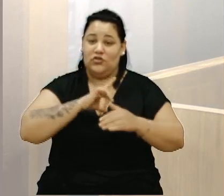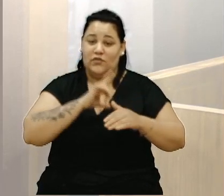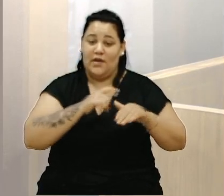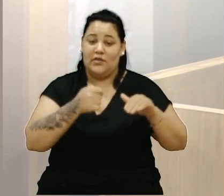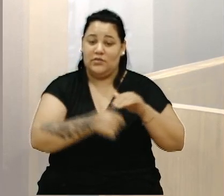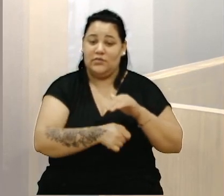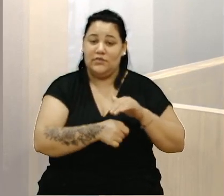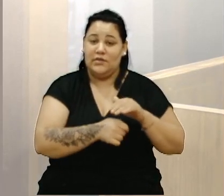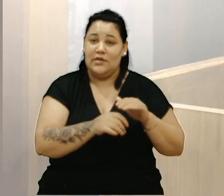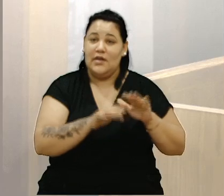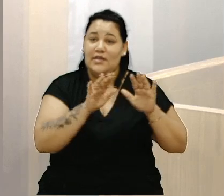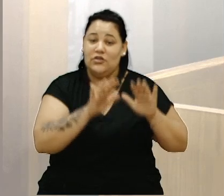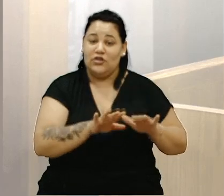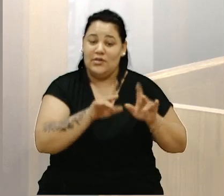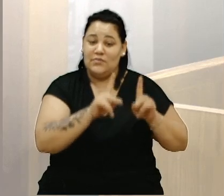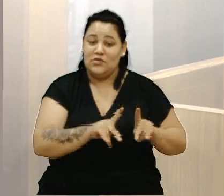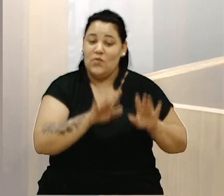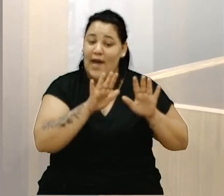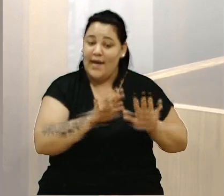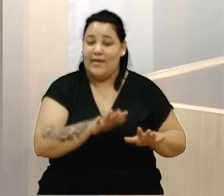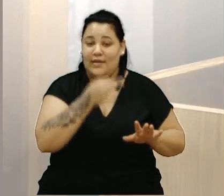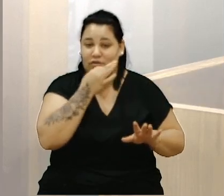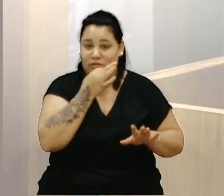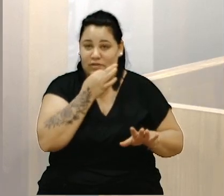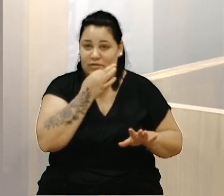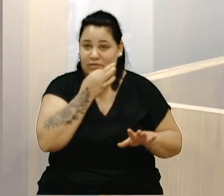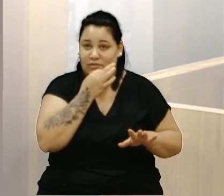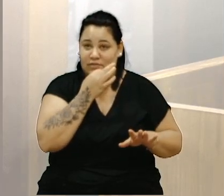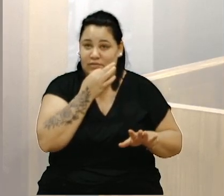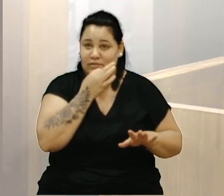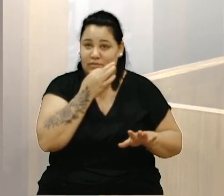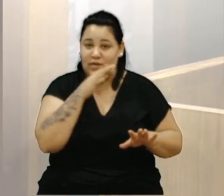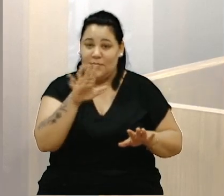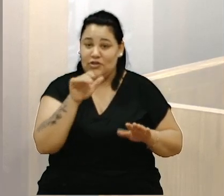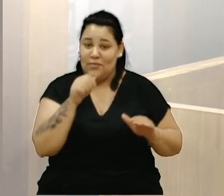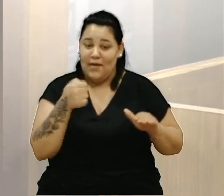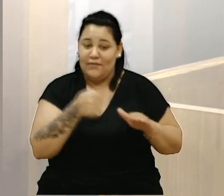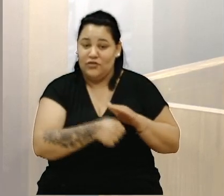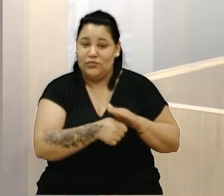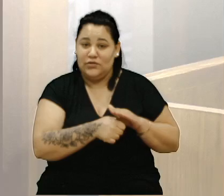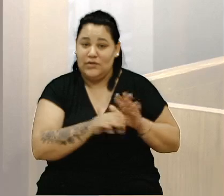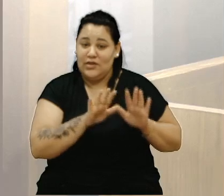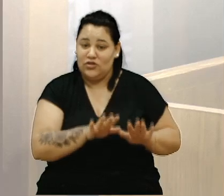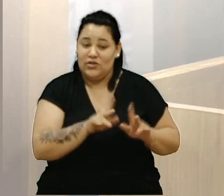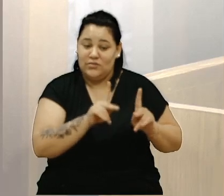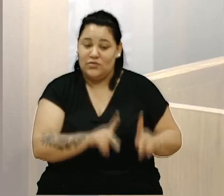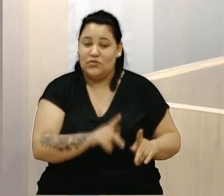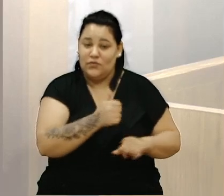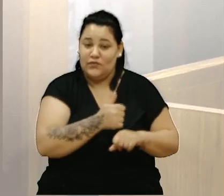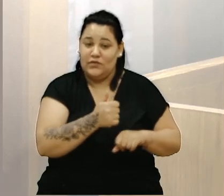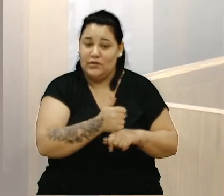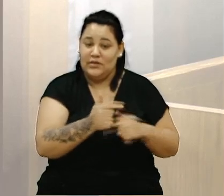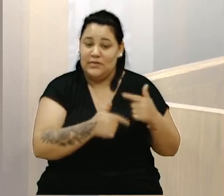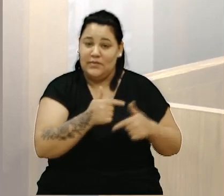reter talentos. E para atrair investimentos e reter talentos, tem que ser